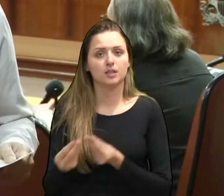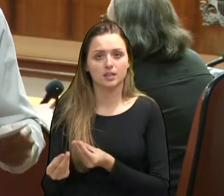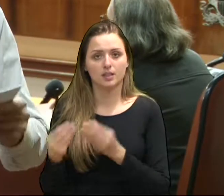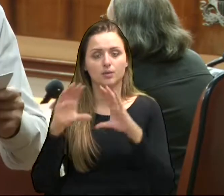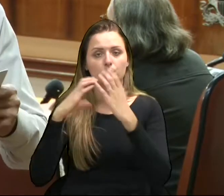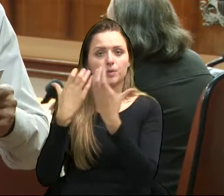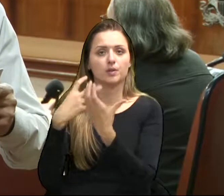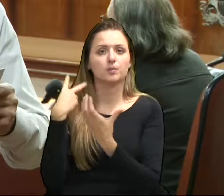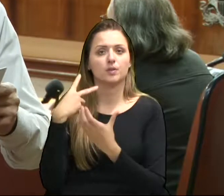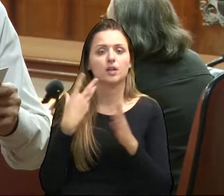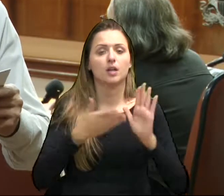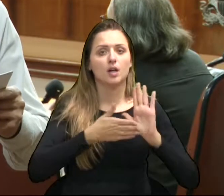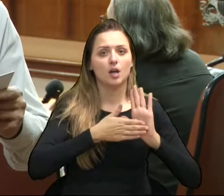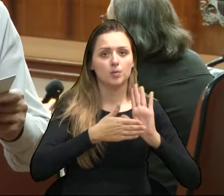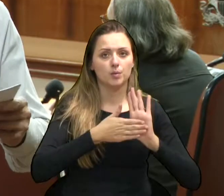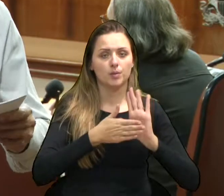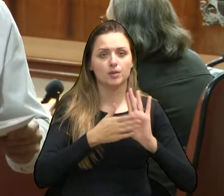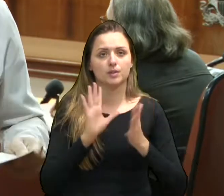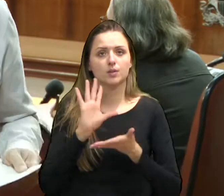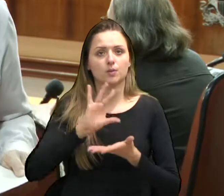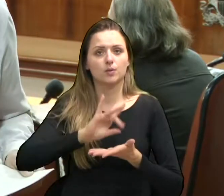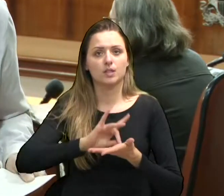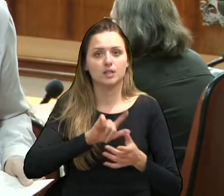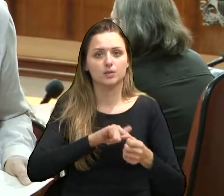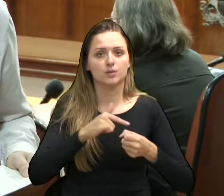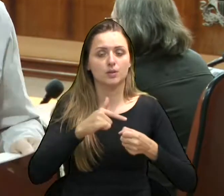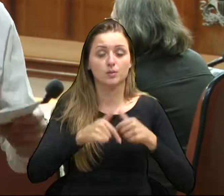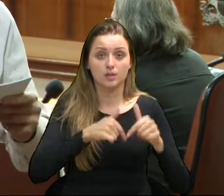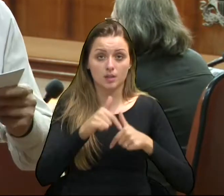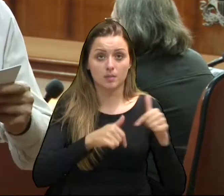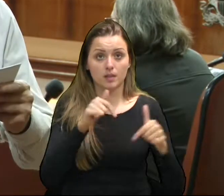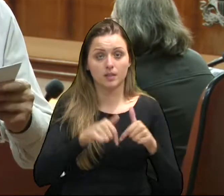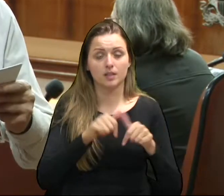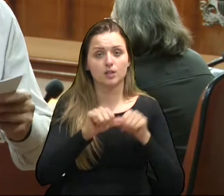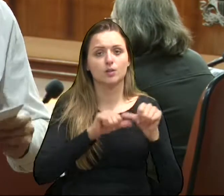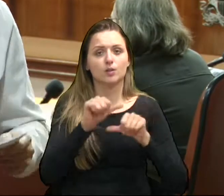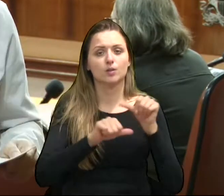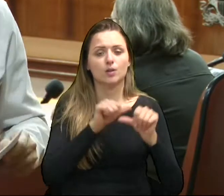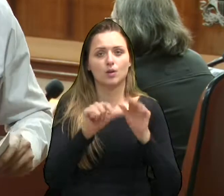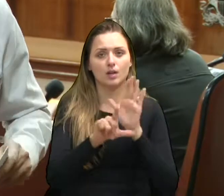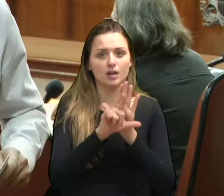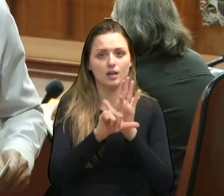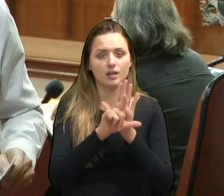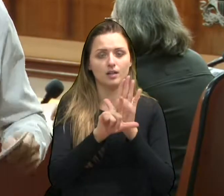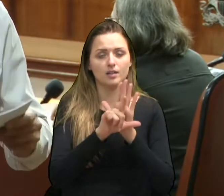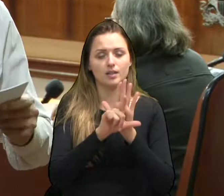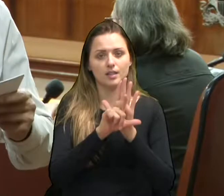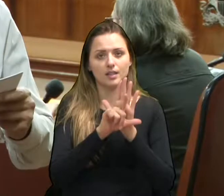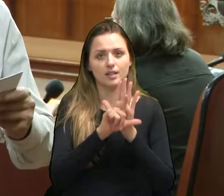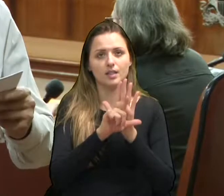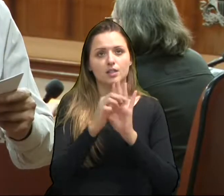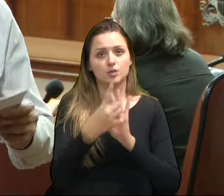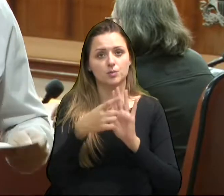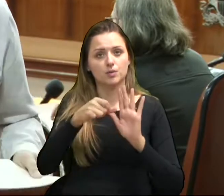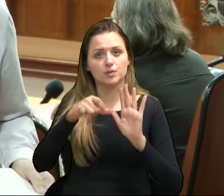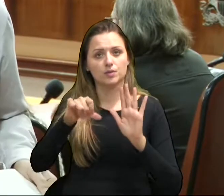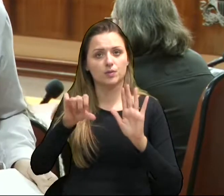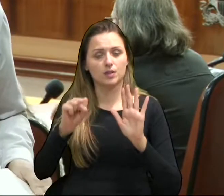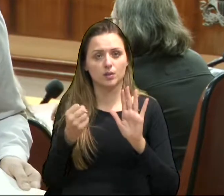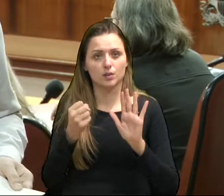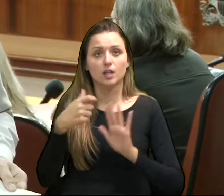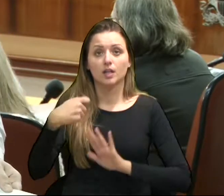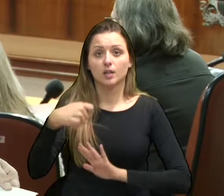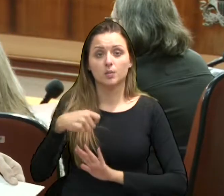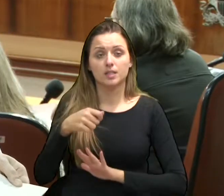A proposta, que regula o serviço na cidade, propõe revogação da lei número 5.051 de 1998 e precisa